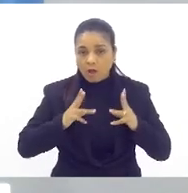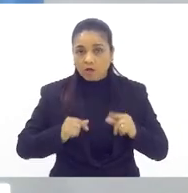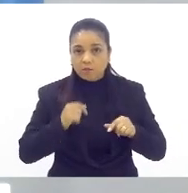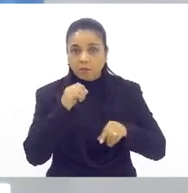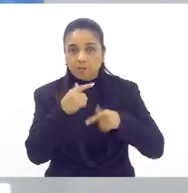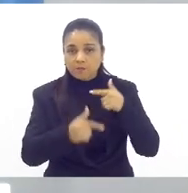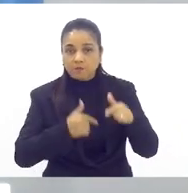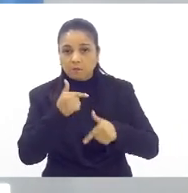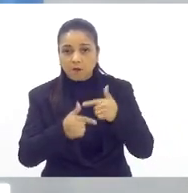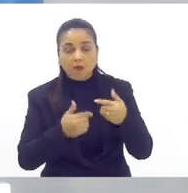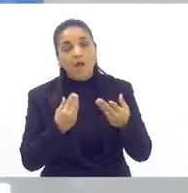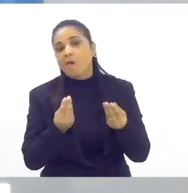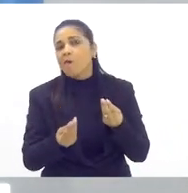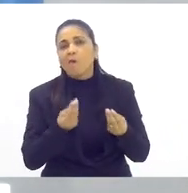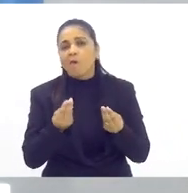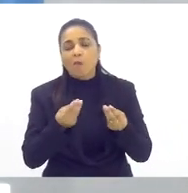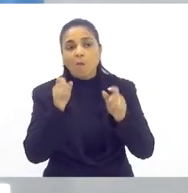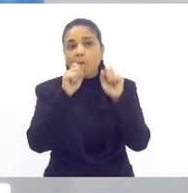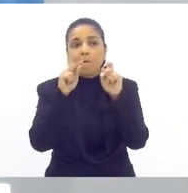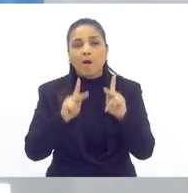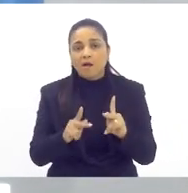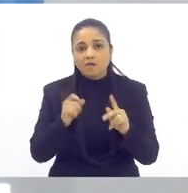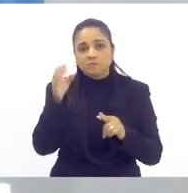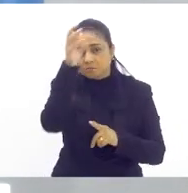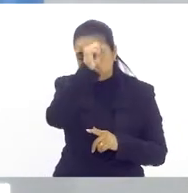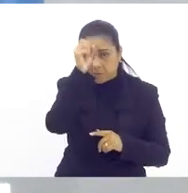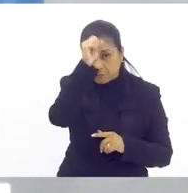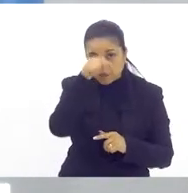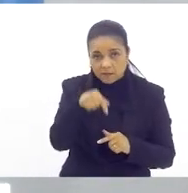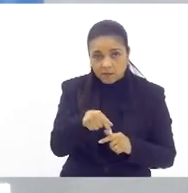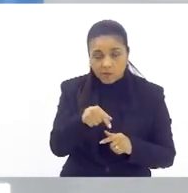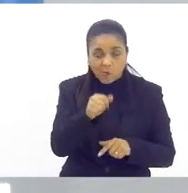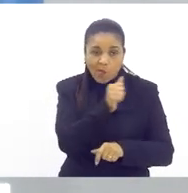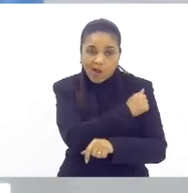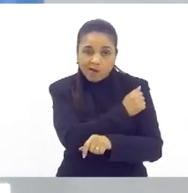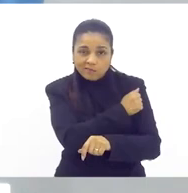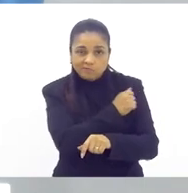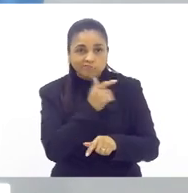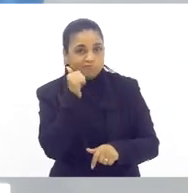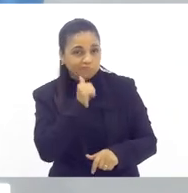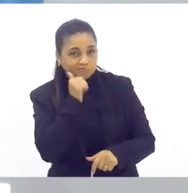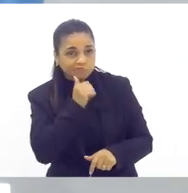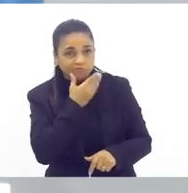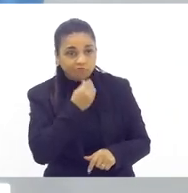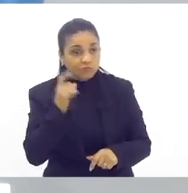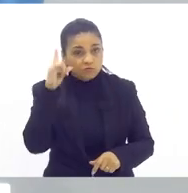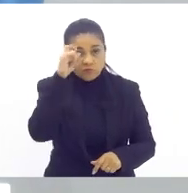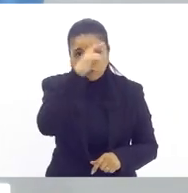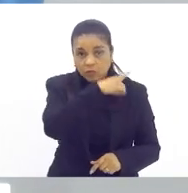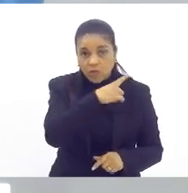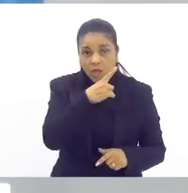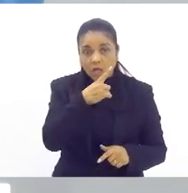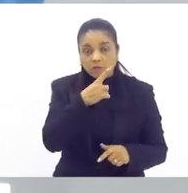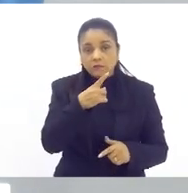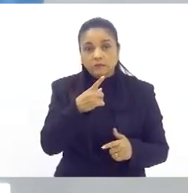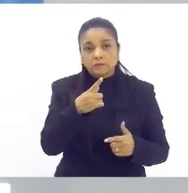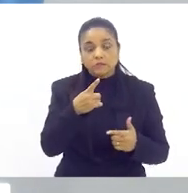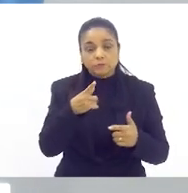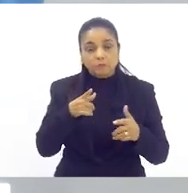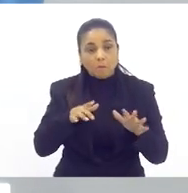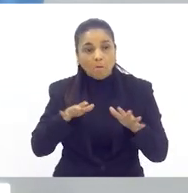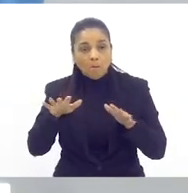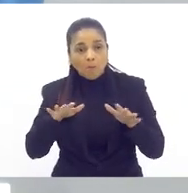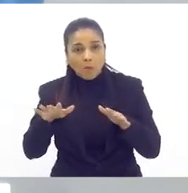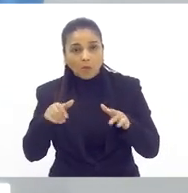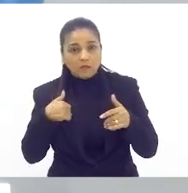sem estrutura como a gente vai ter paz para aprender o aluno é aluno vai ter paz desse tá com dificuldade tem uma mobilidade urbana de chegar